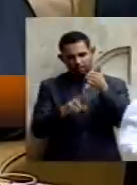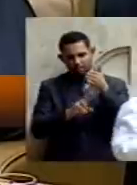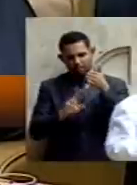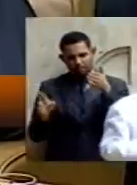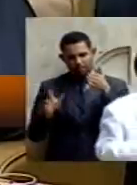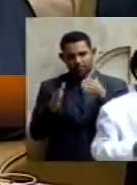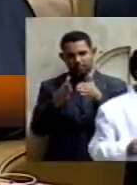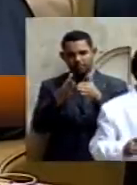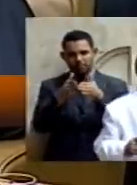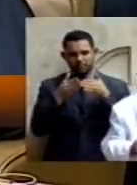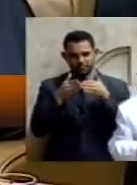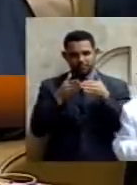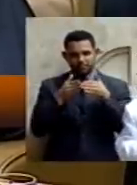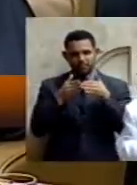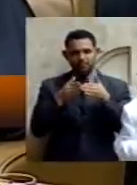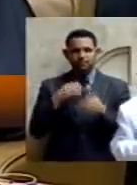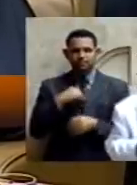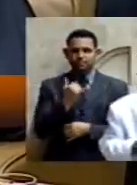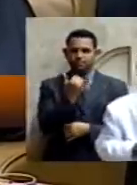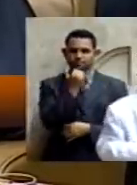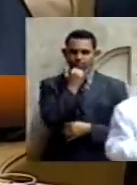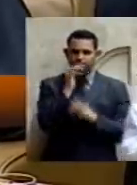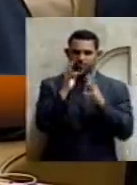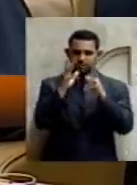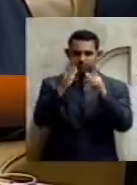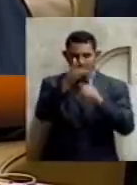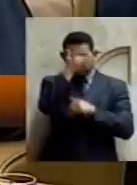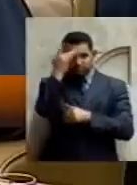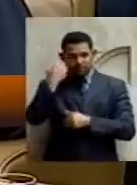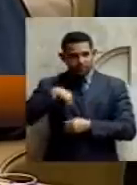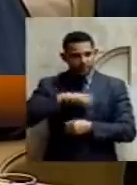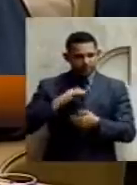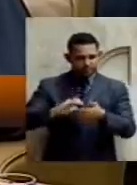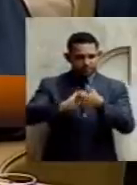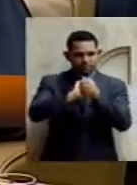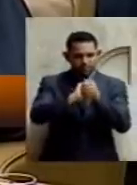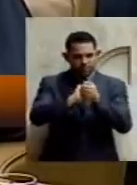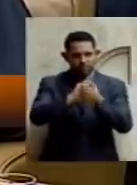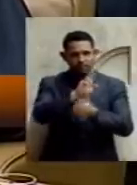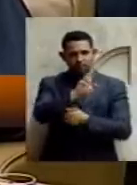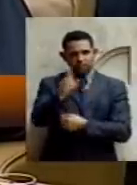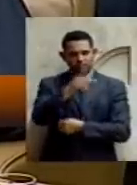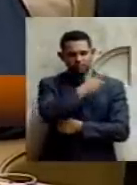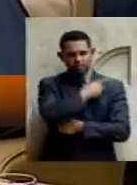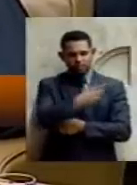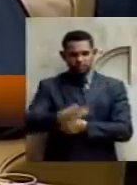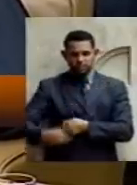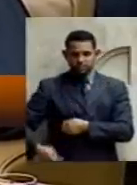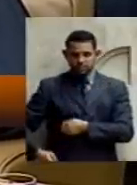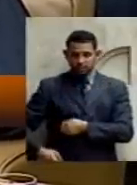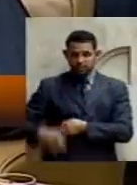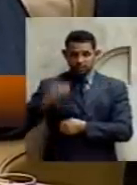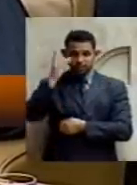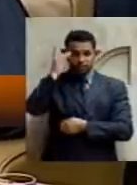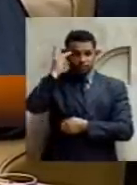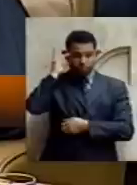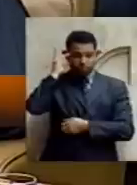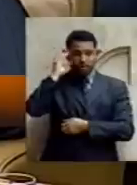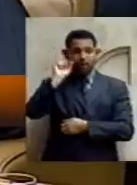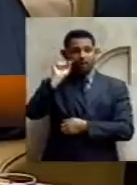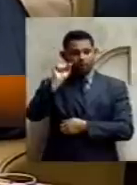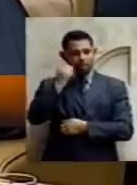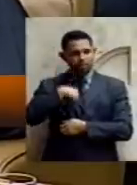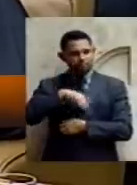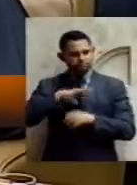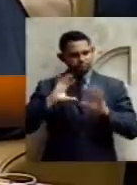peço licença à Corte para saudar todos. Em nome da senhora Presidente da República, a quem dedico